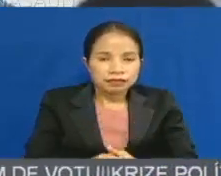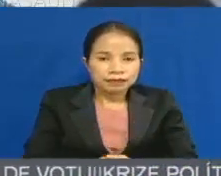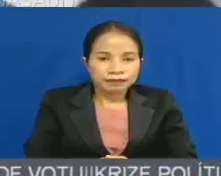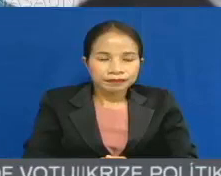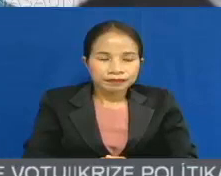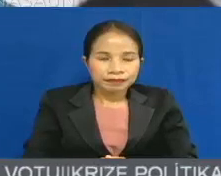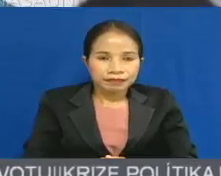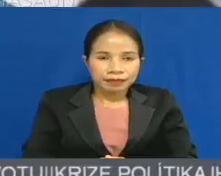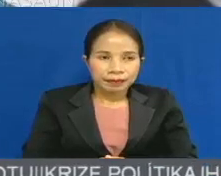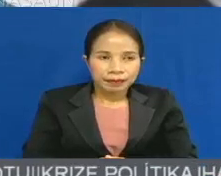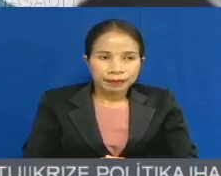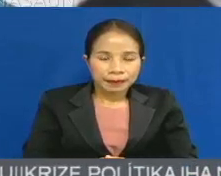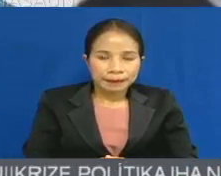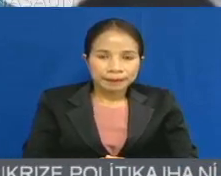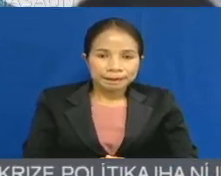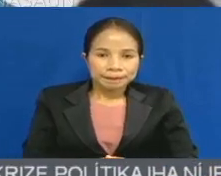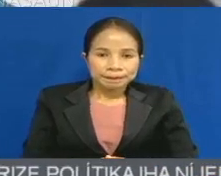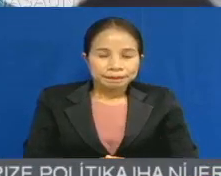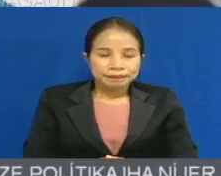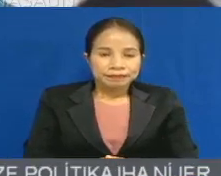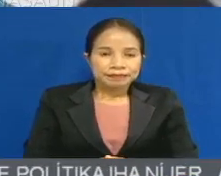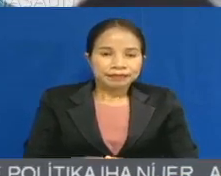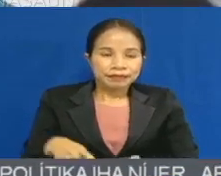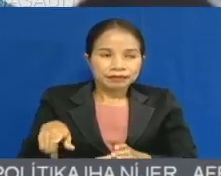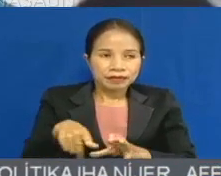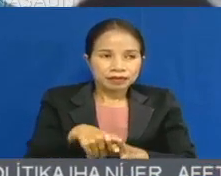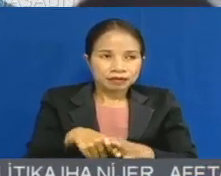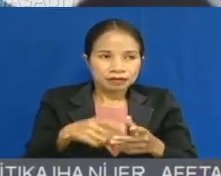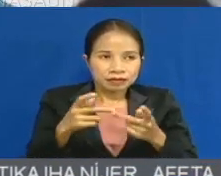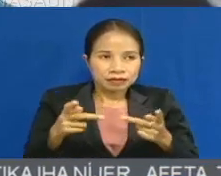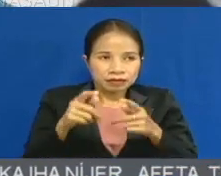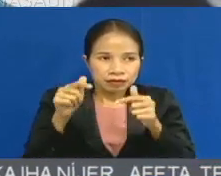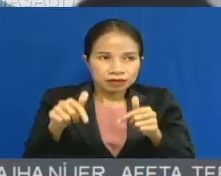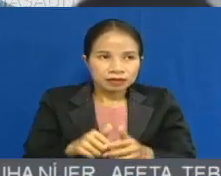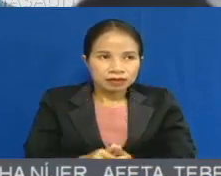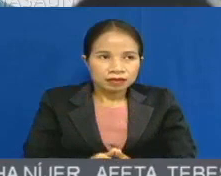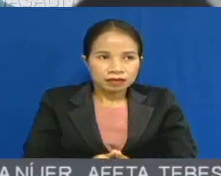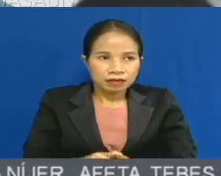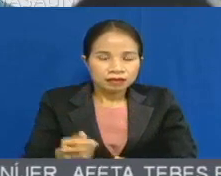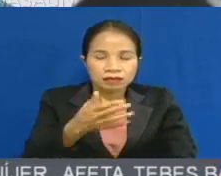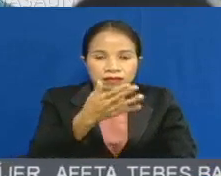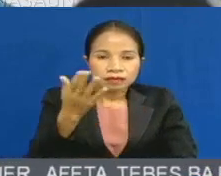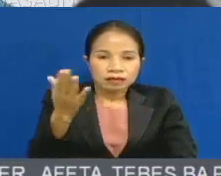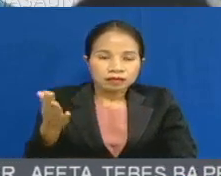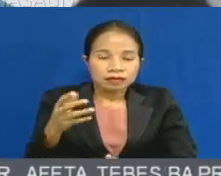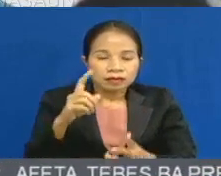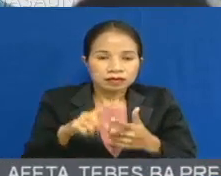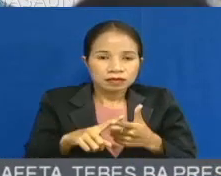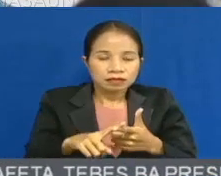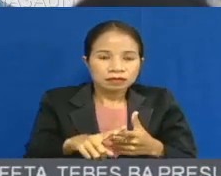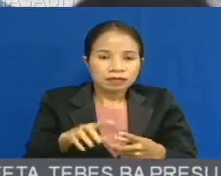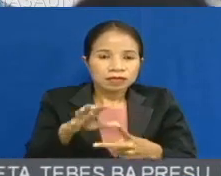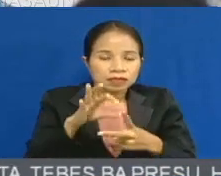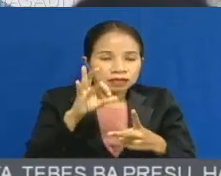Aonça Comissário, marca presença e voto em futuro. Para ir ao Sira, depois de ter sua